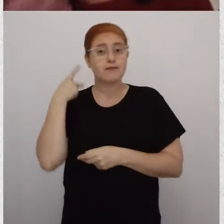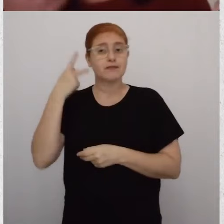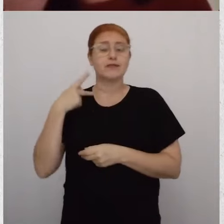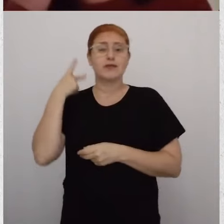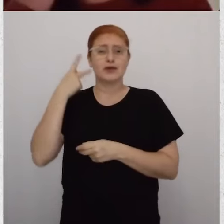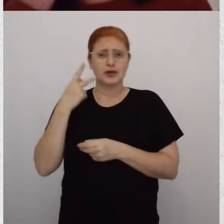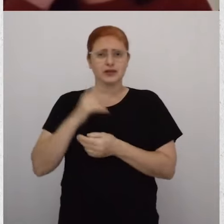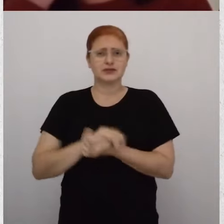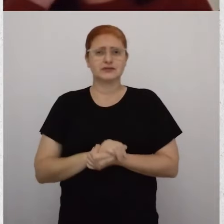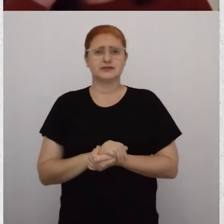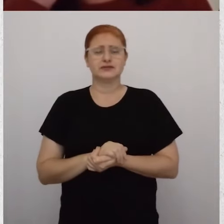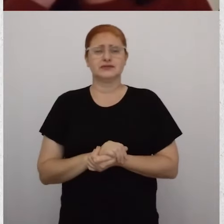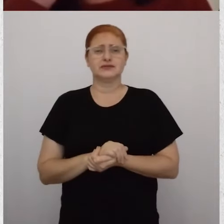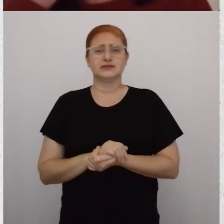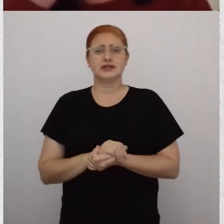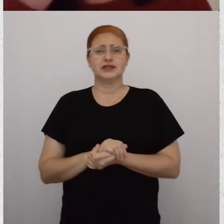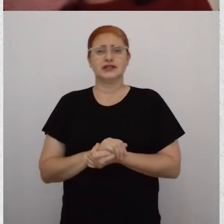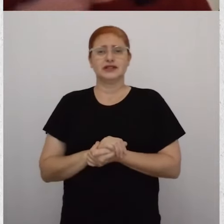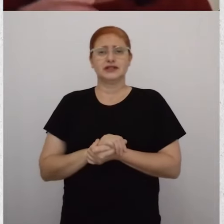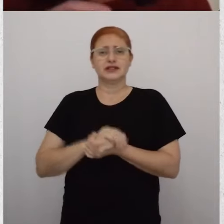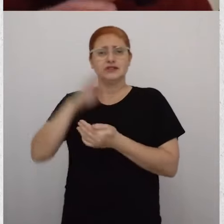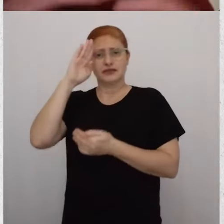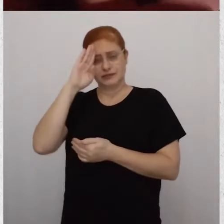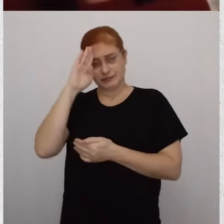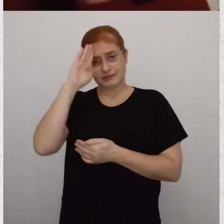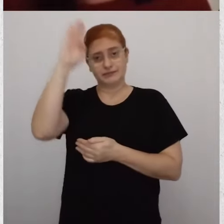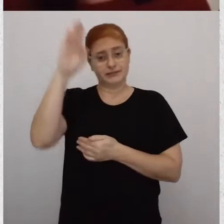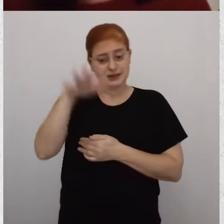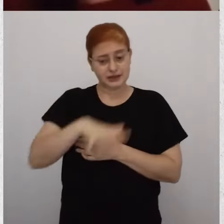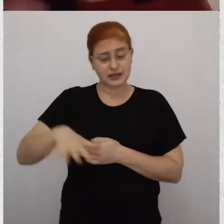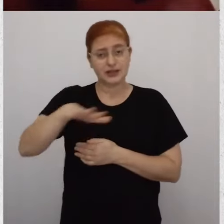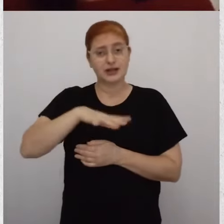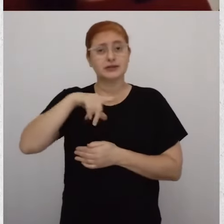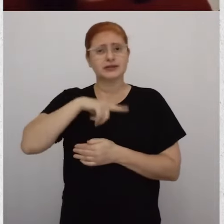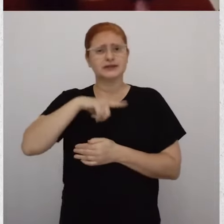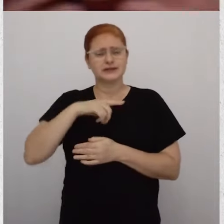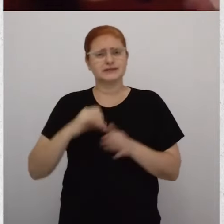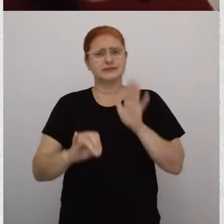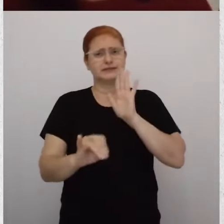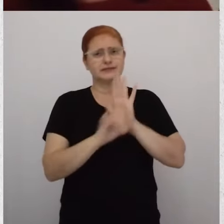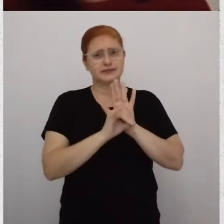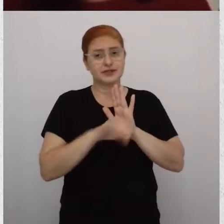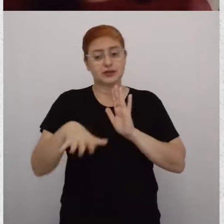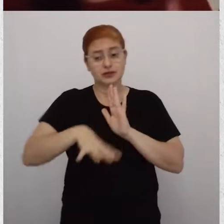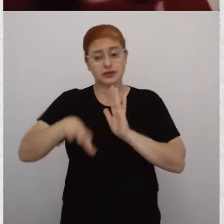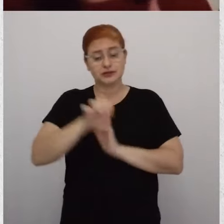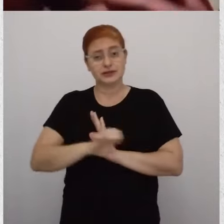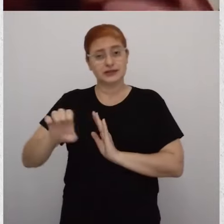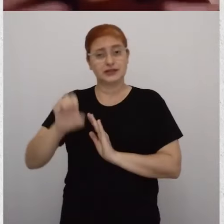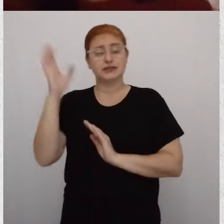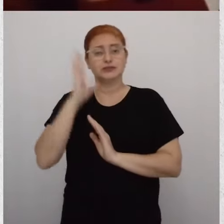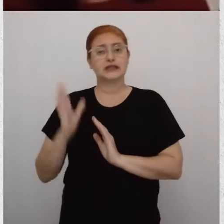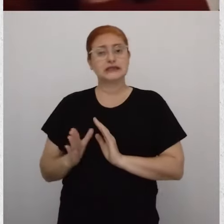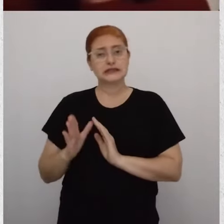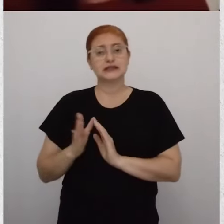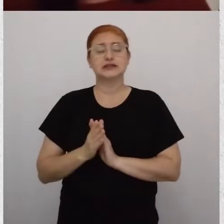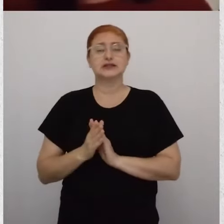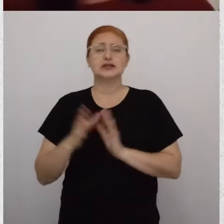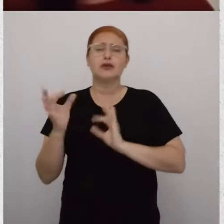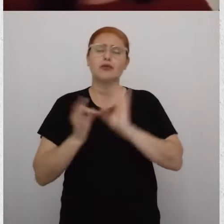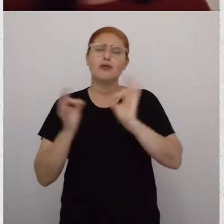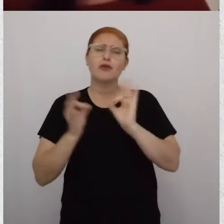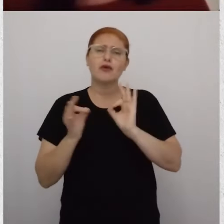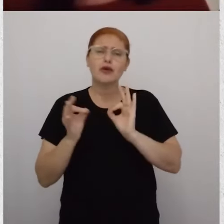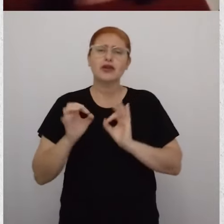de fato, hegemonizando esse campo e dando a identidade do que seria um campo de esquerda no Brasil, do que seria um projeto